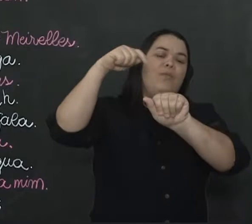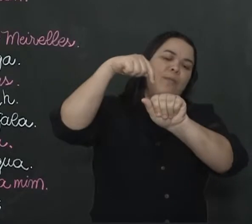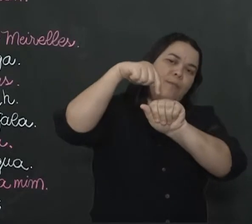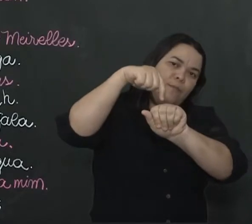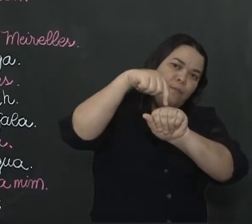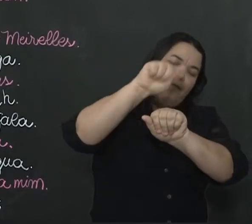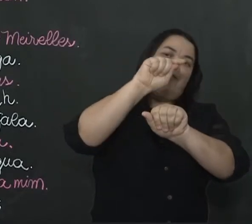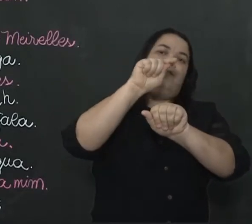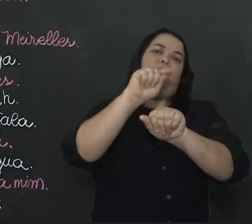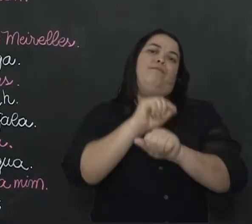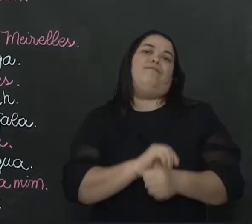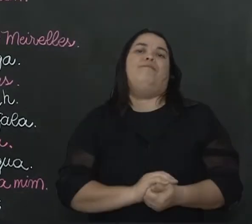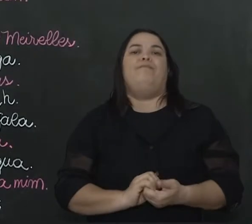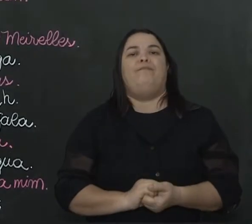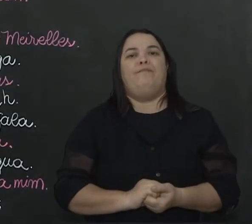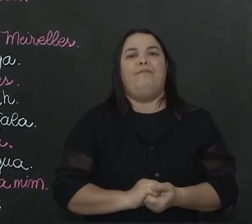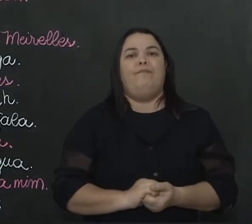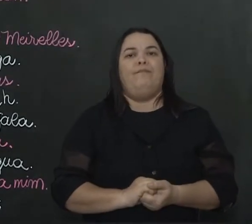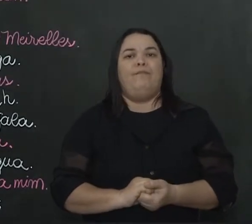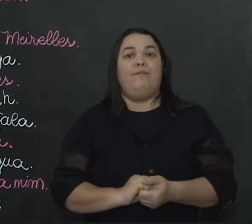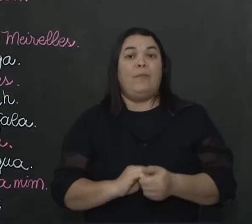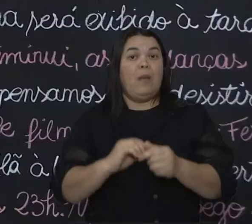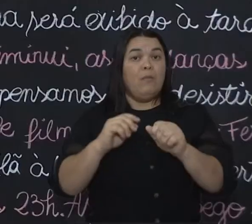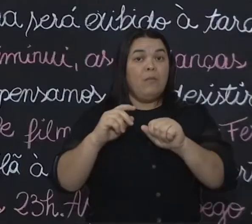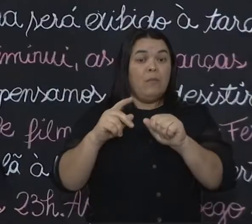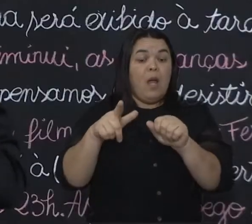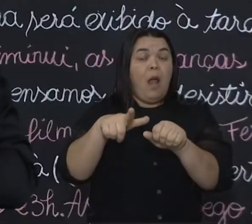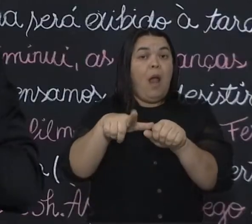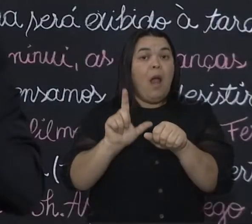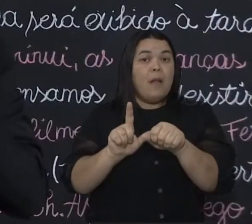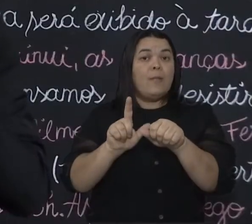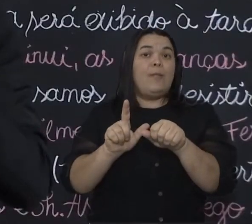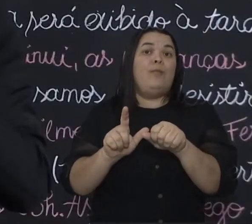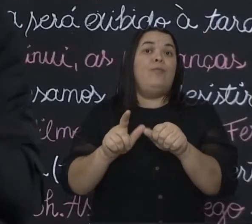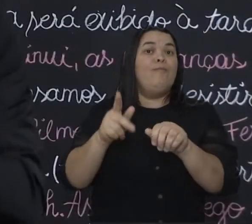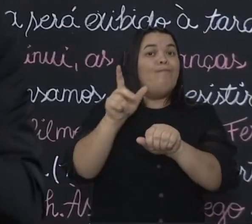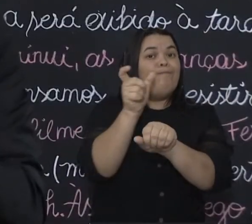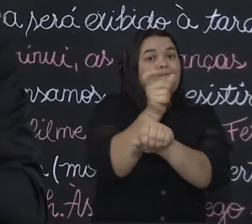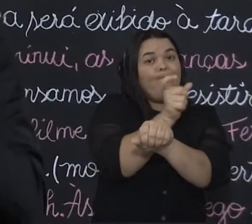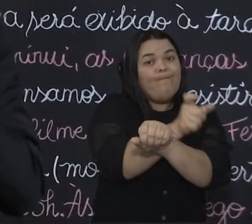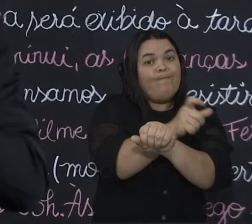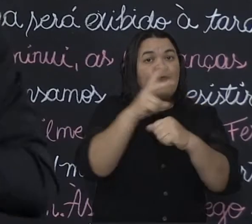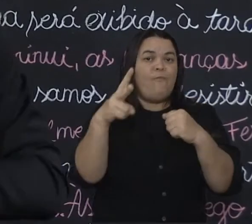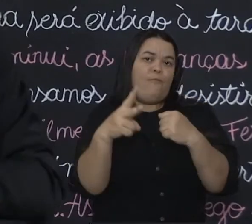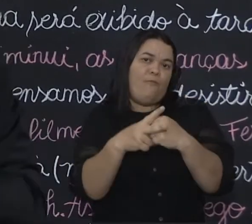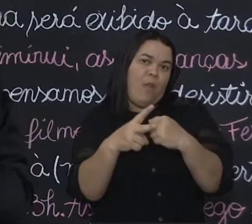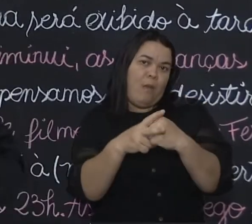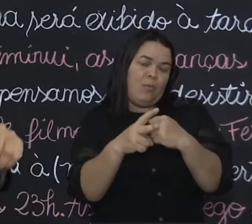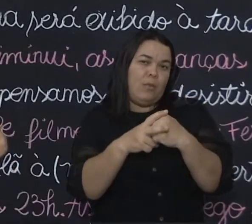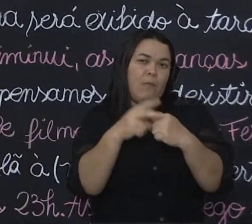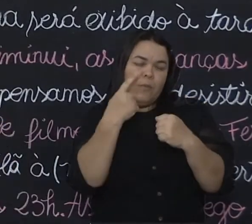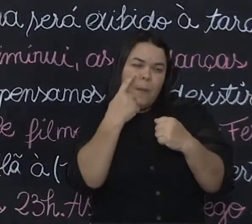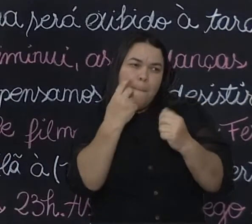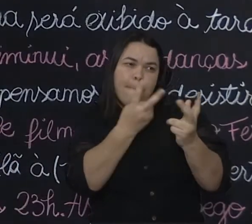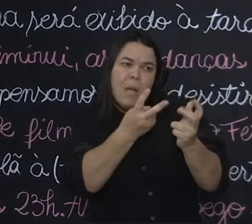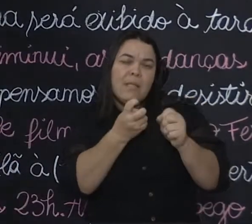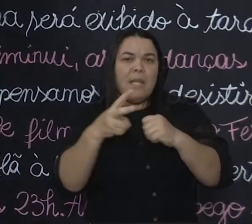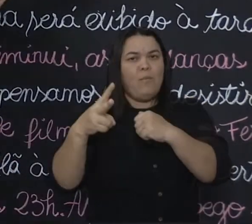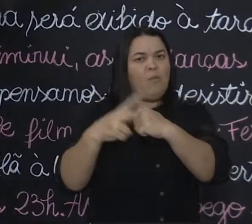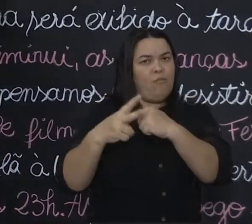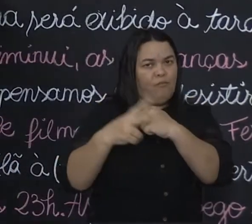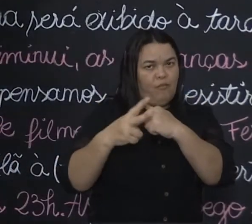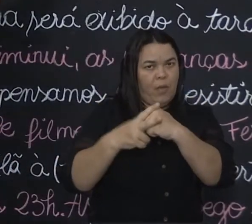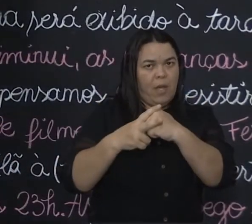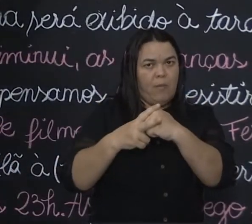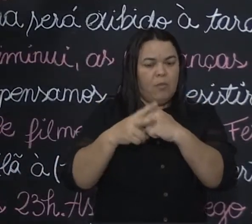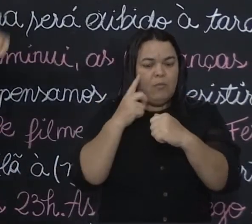vendo as questões com regência verbal. Quando você domina a transitividade do verbo, fica mais fácil de reconhecer. Se a gente está percebendo